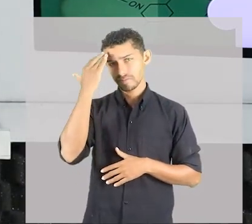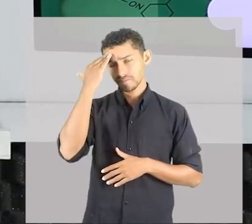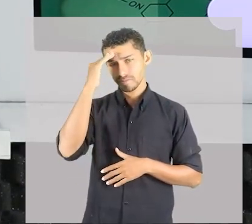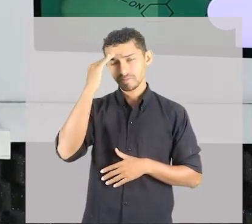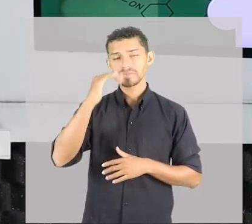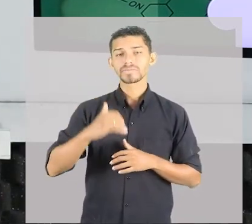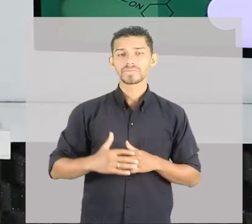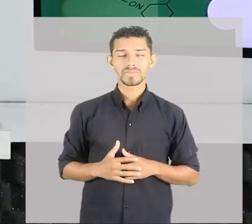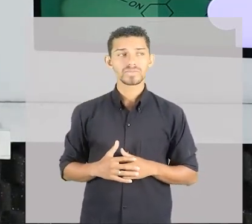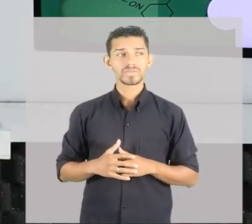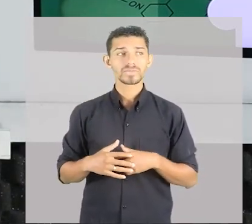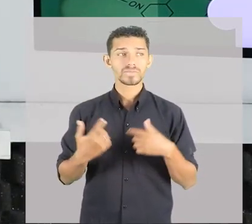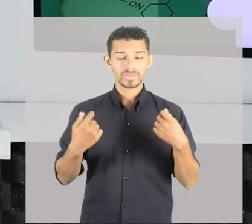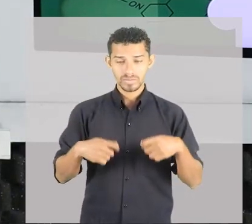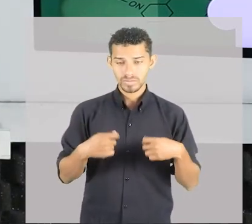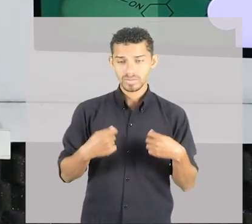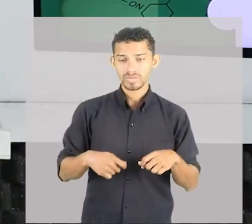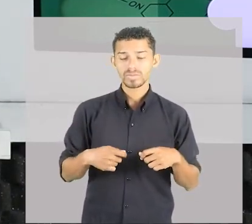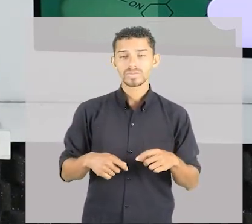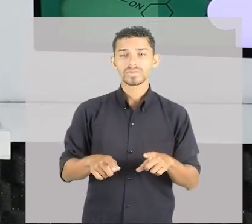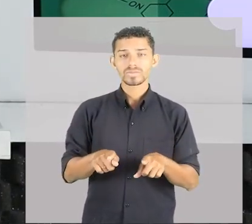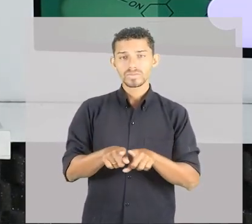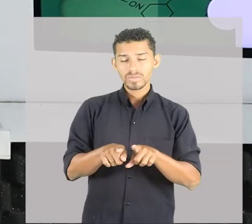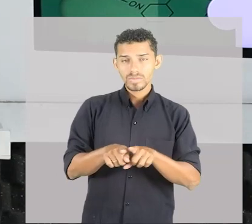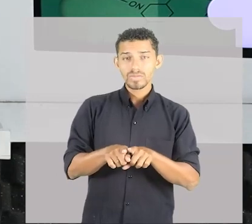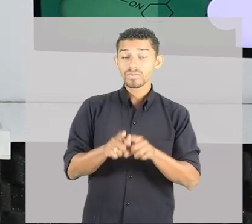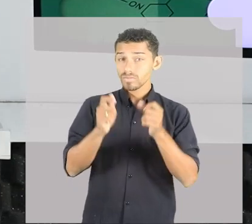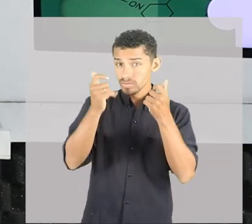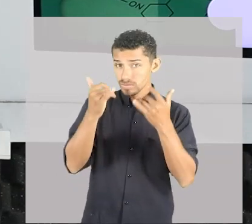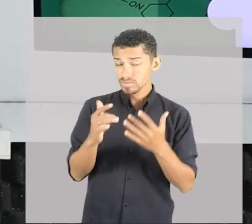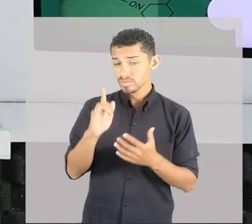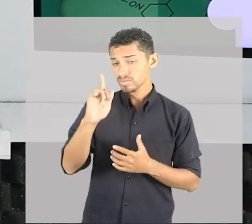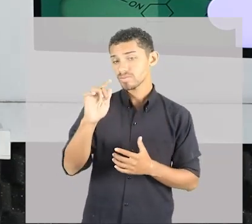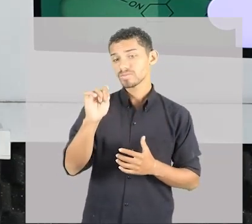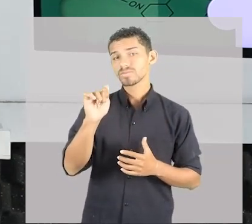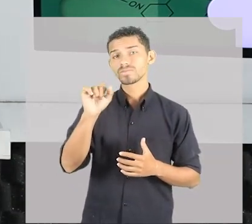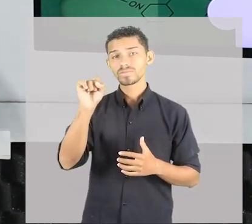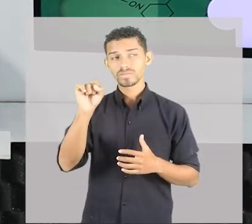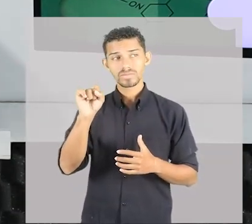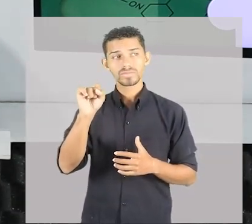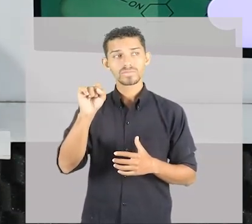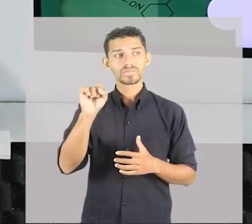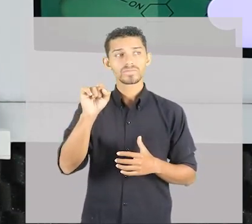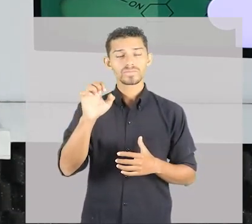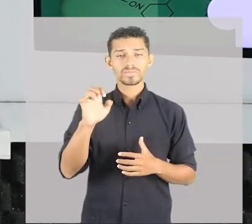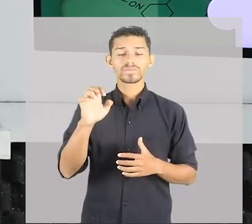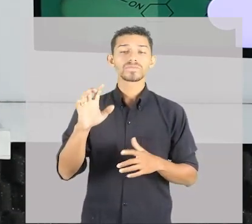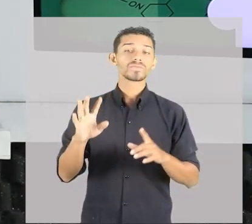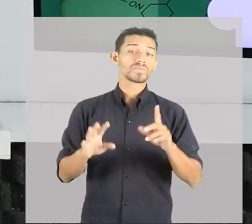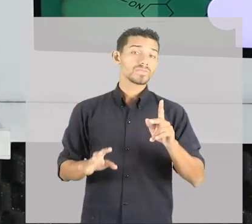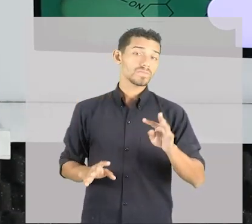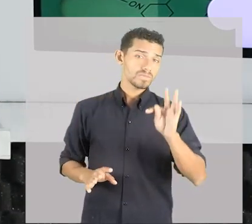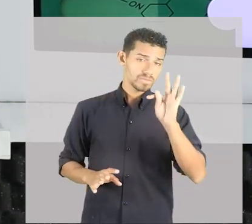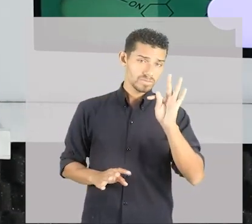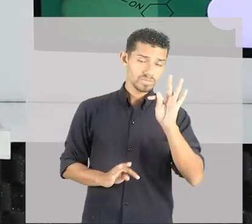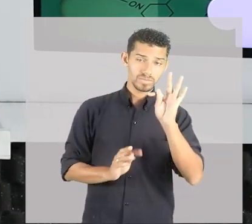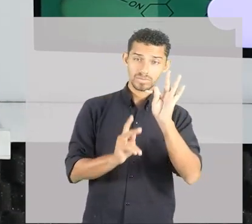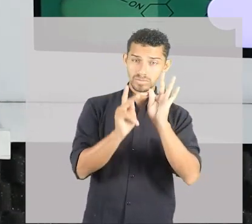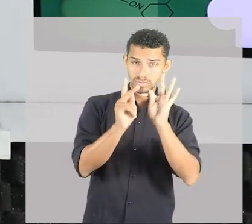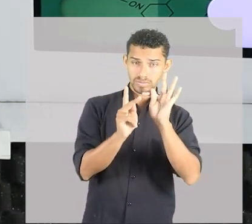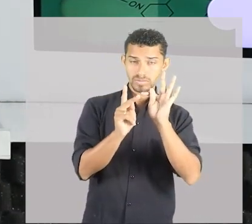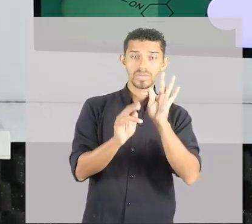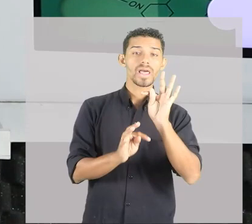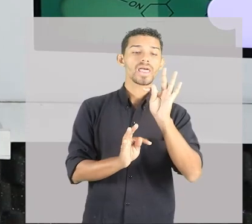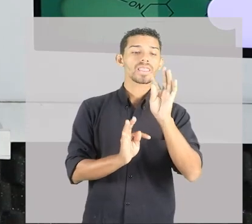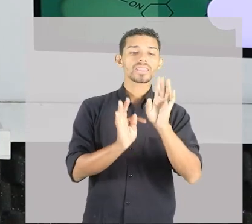preciso que você entenda que todas as vezes que eu falo em gás eu uso a temperatura em Kelvin e a temperatura em Kelvin